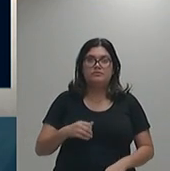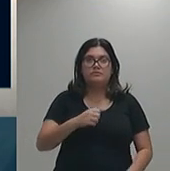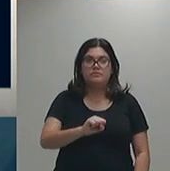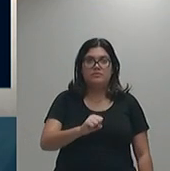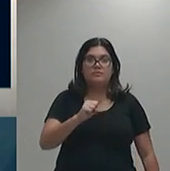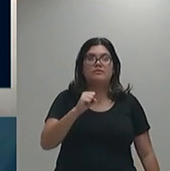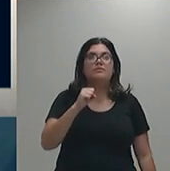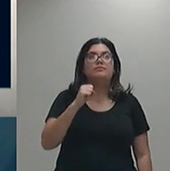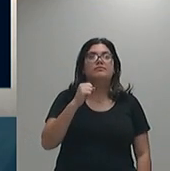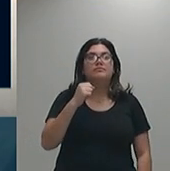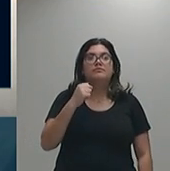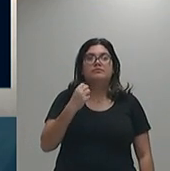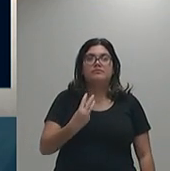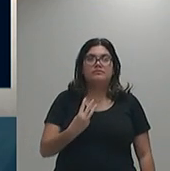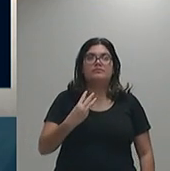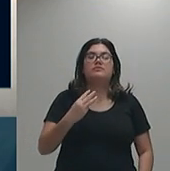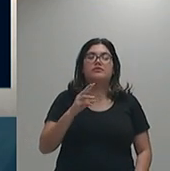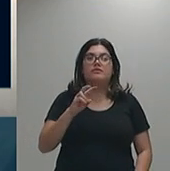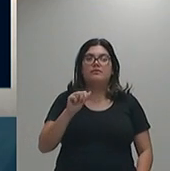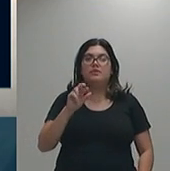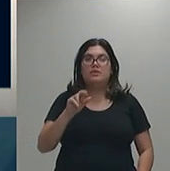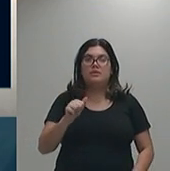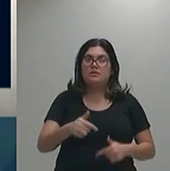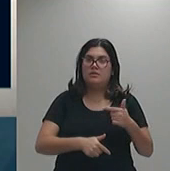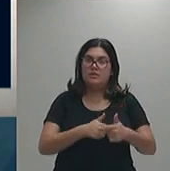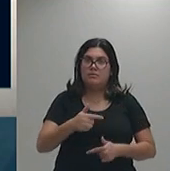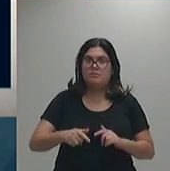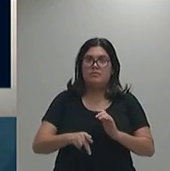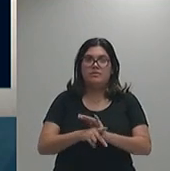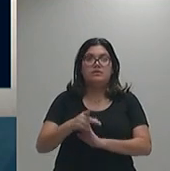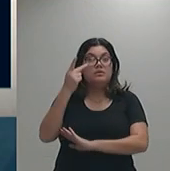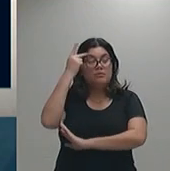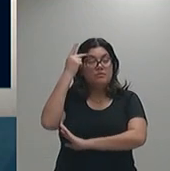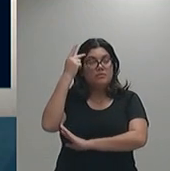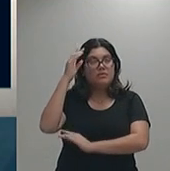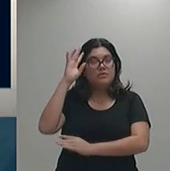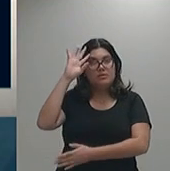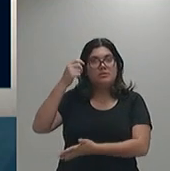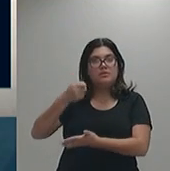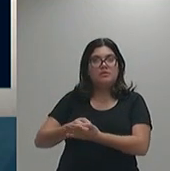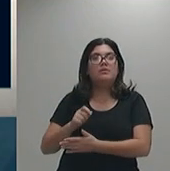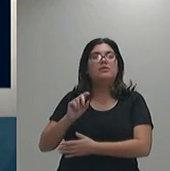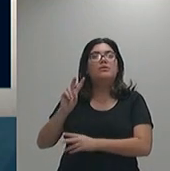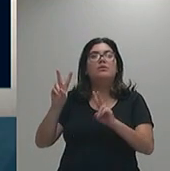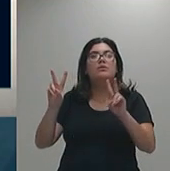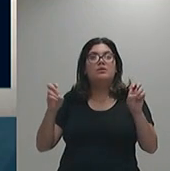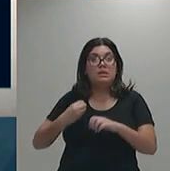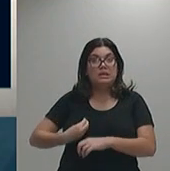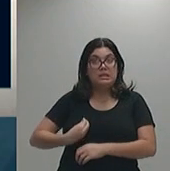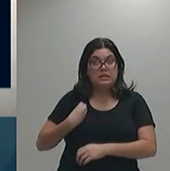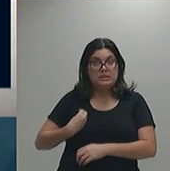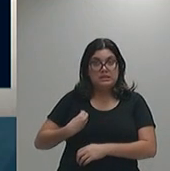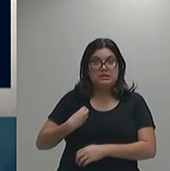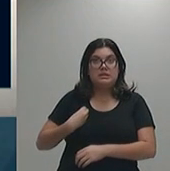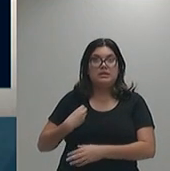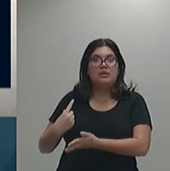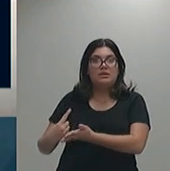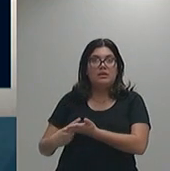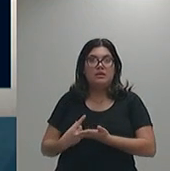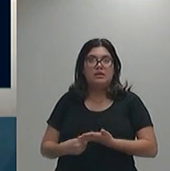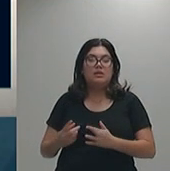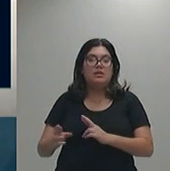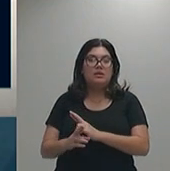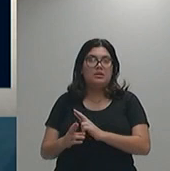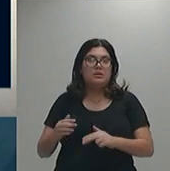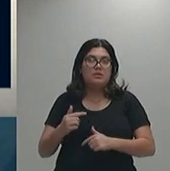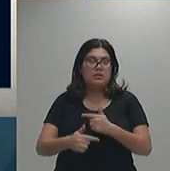do Trabalho de São Paulo para decidir acerca da existência ou não da relação de emprego em todo o período em